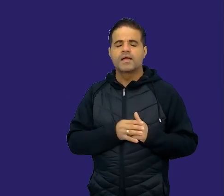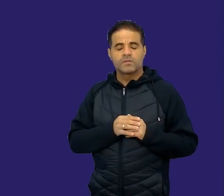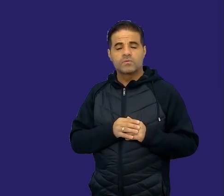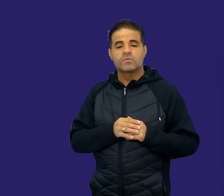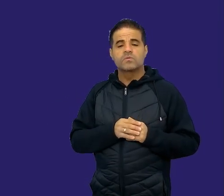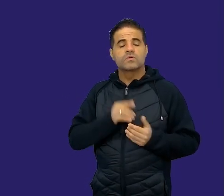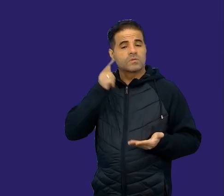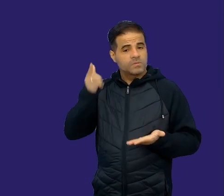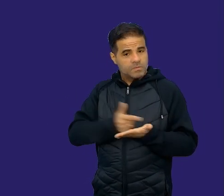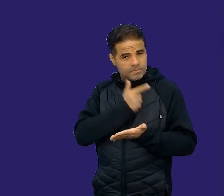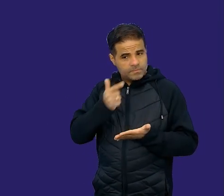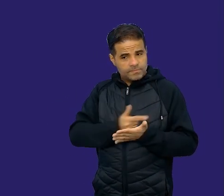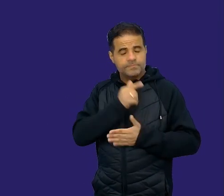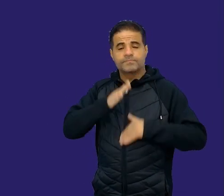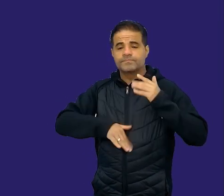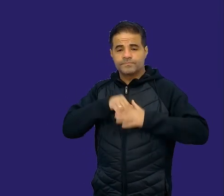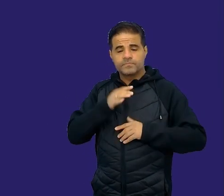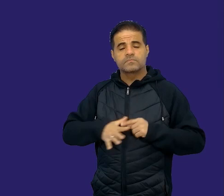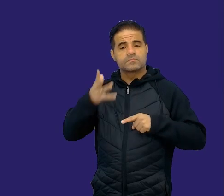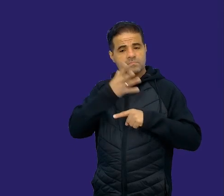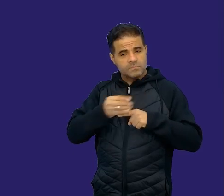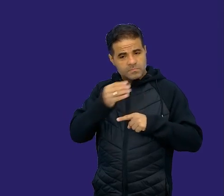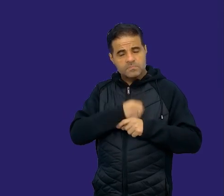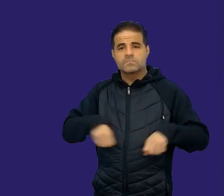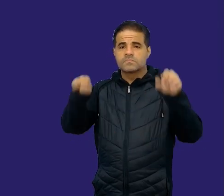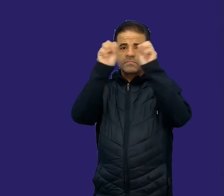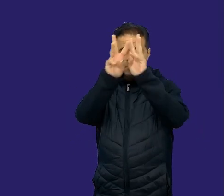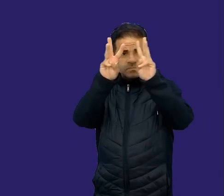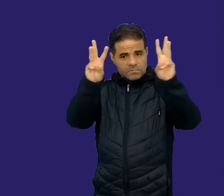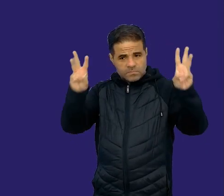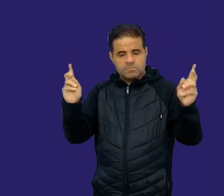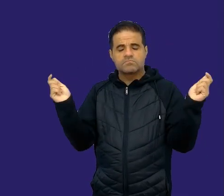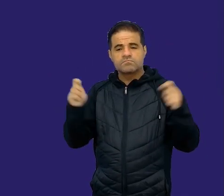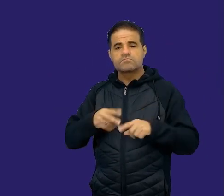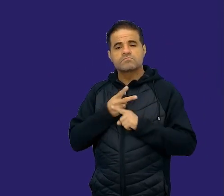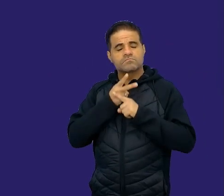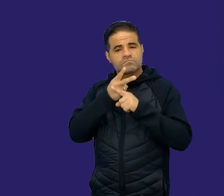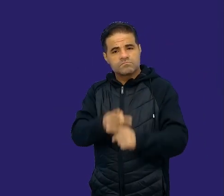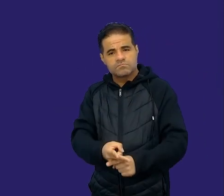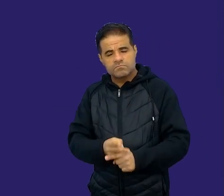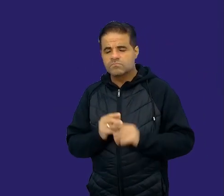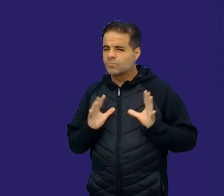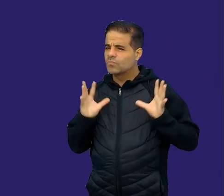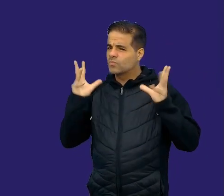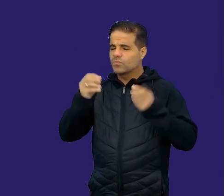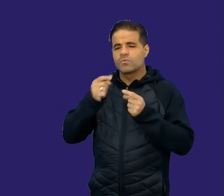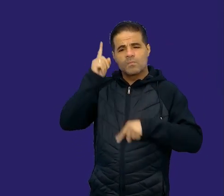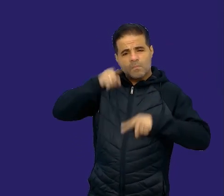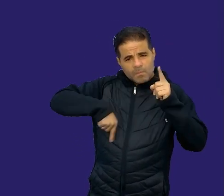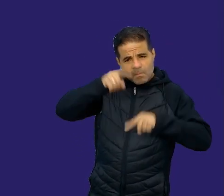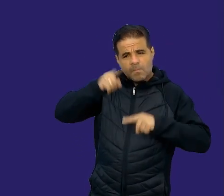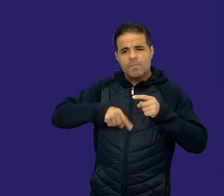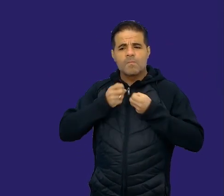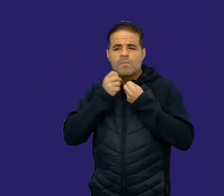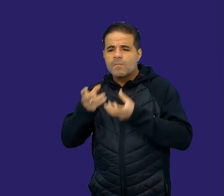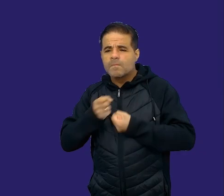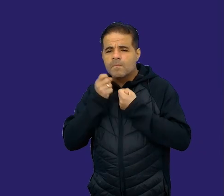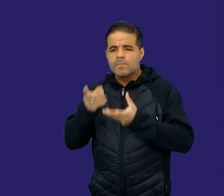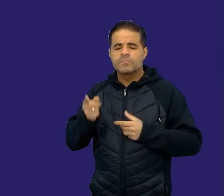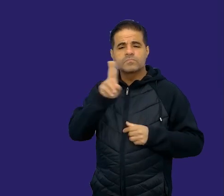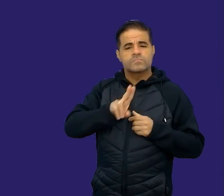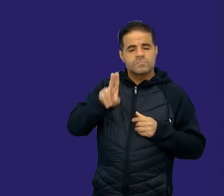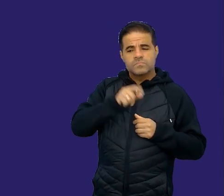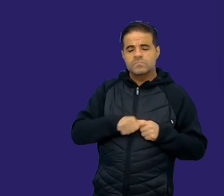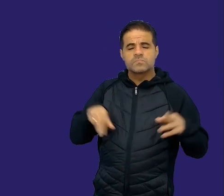da página da EFAP, né, do site da EFAP, nós podemos buscar todo o material que a gente usa